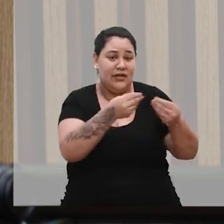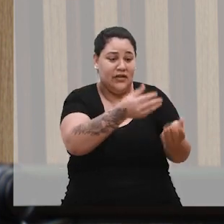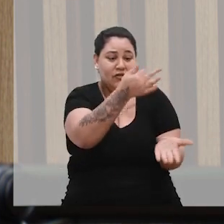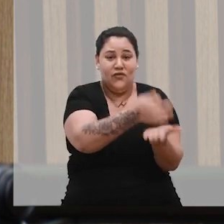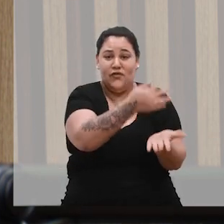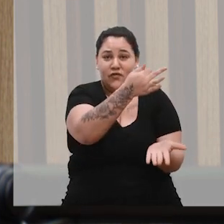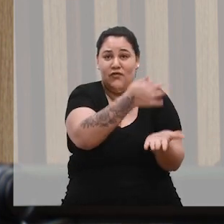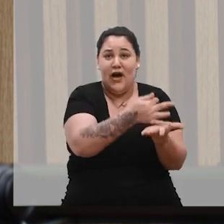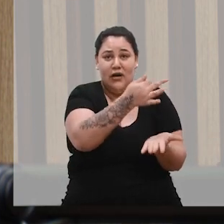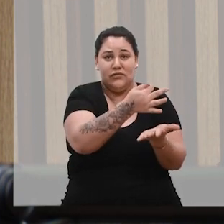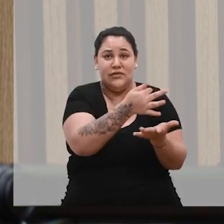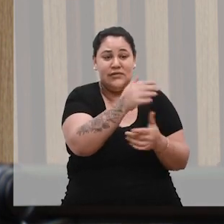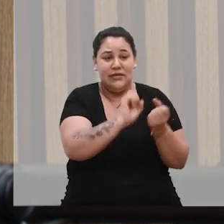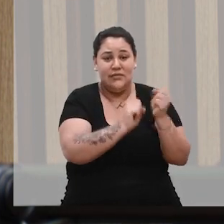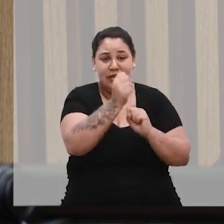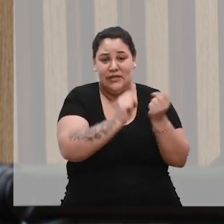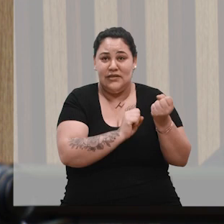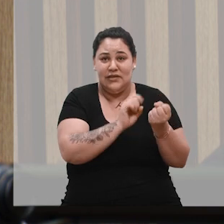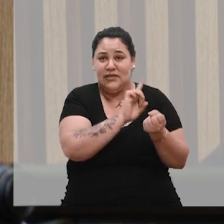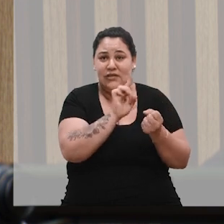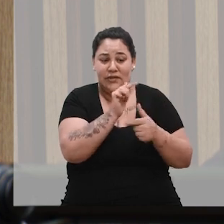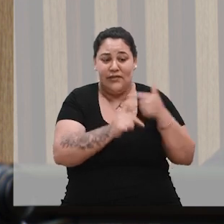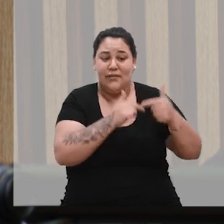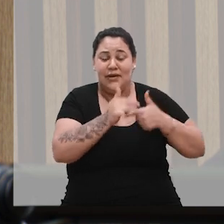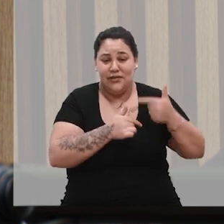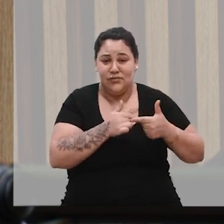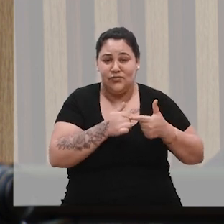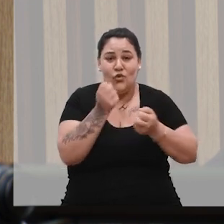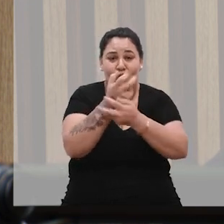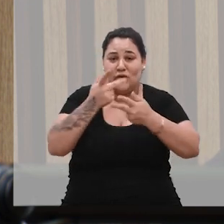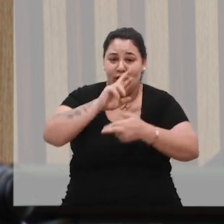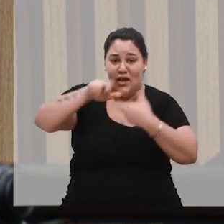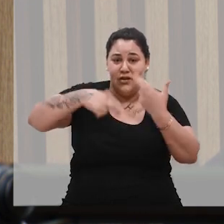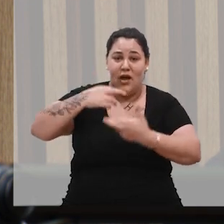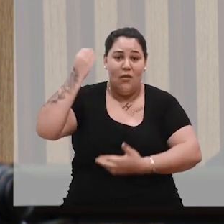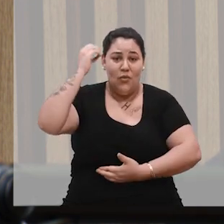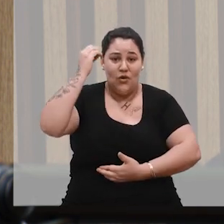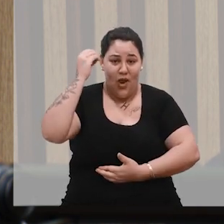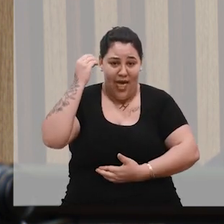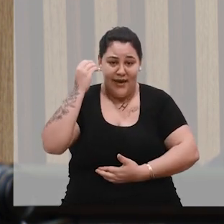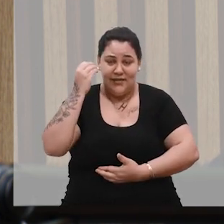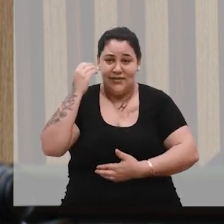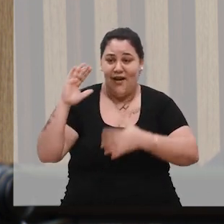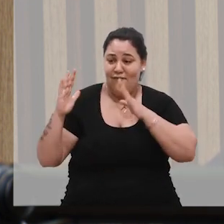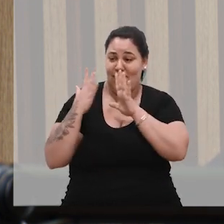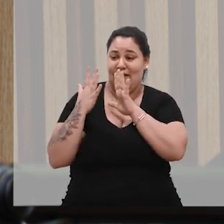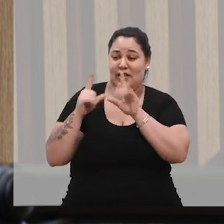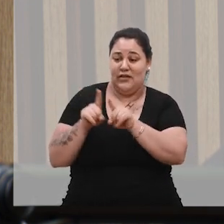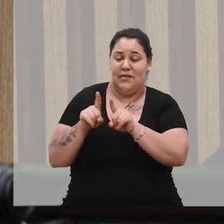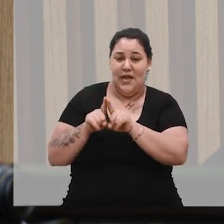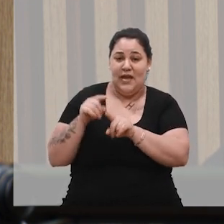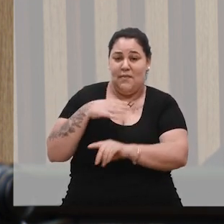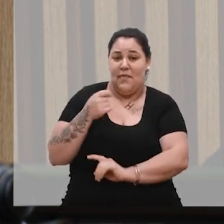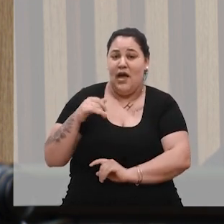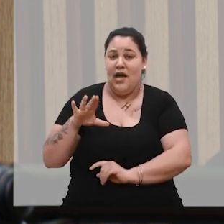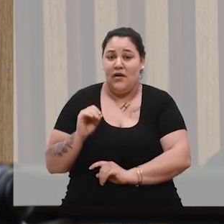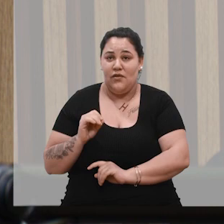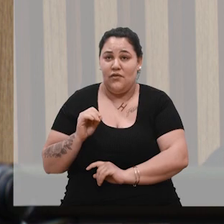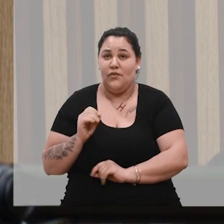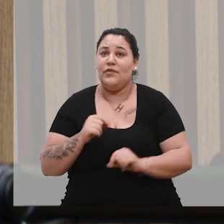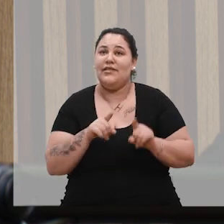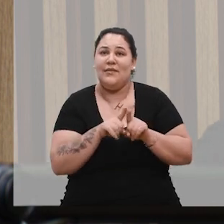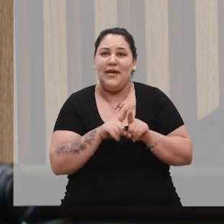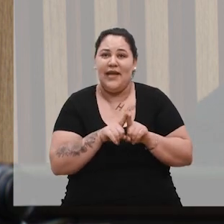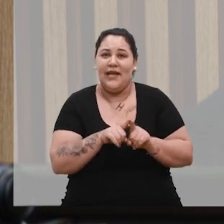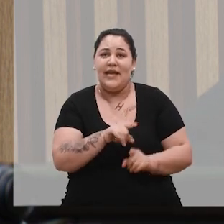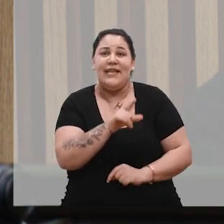falta para os empregados que não estavam indo trabalhar, com a situação que Porto Alegre estava enfrentando, né? Isso a gente está falando no início de maio. Então,